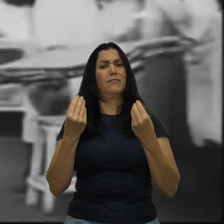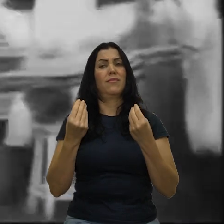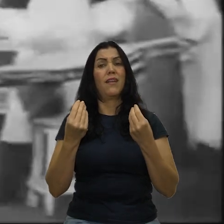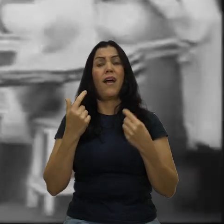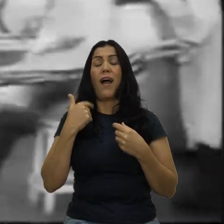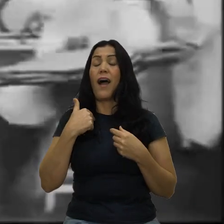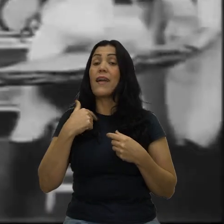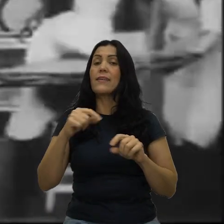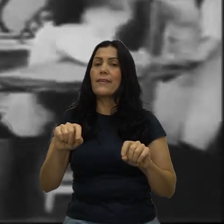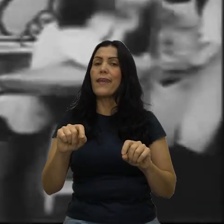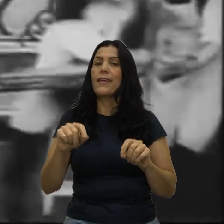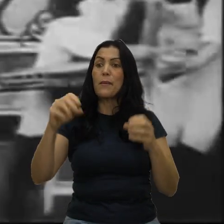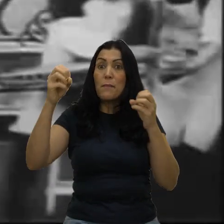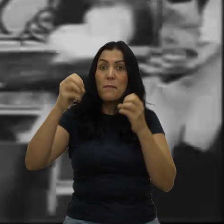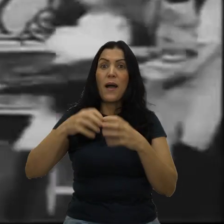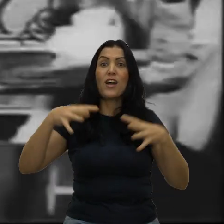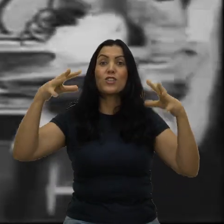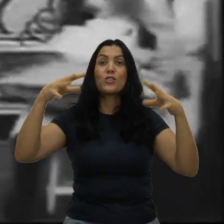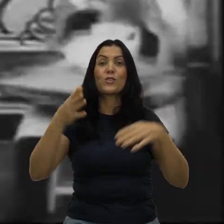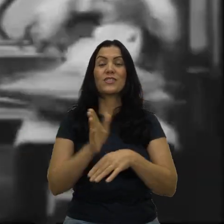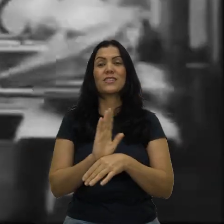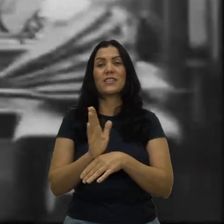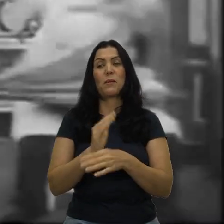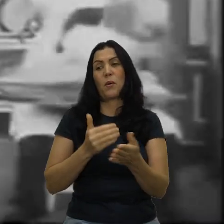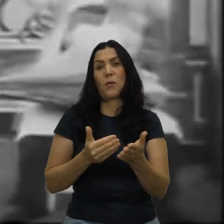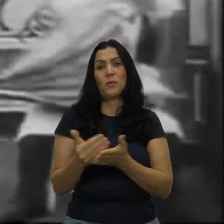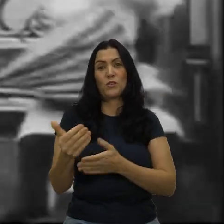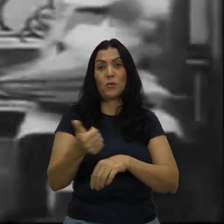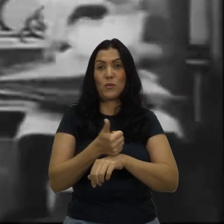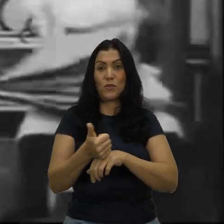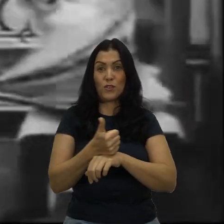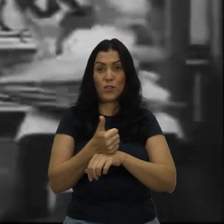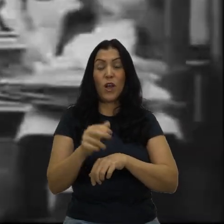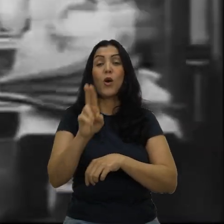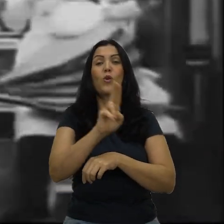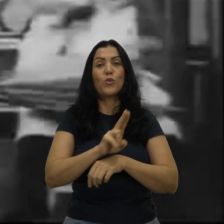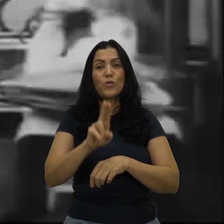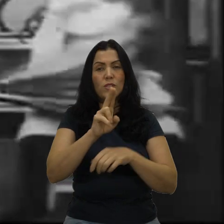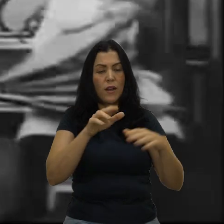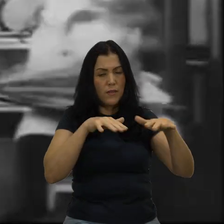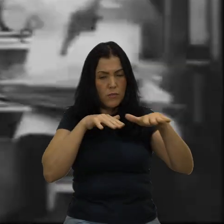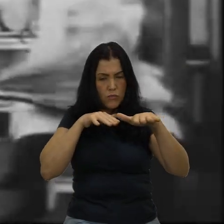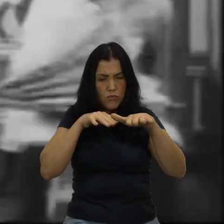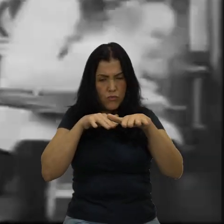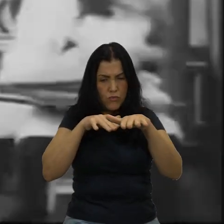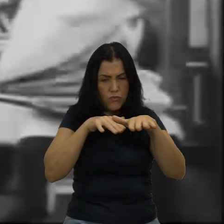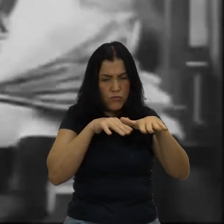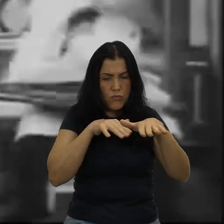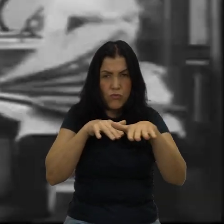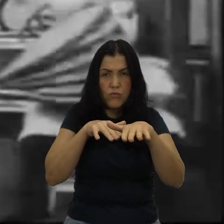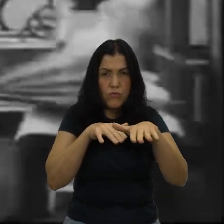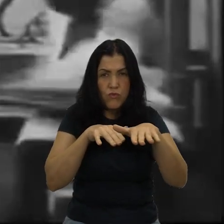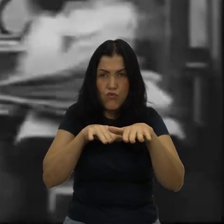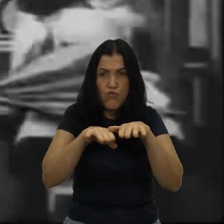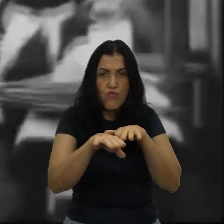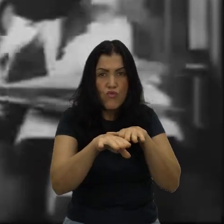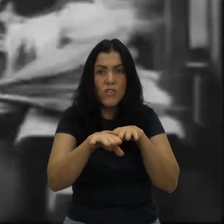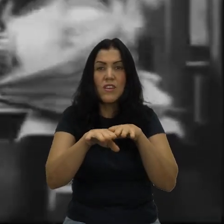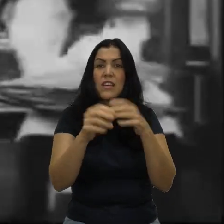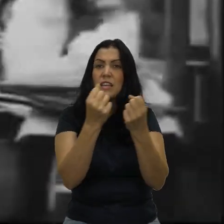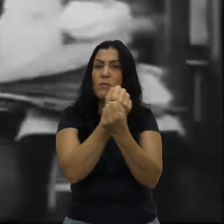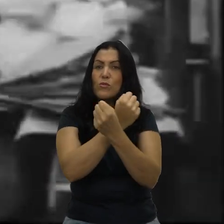A partir daí, ele virou o grande mágico do cinema e se utilizava da técnica para criar